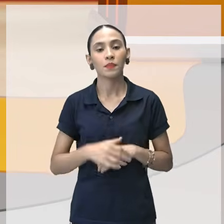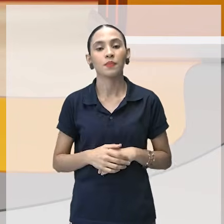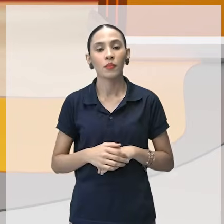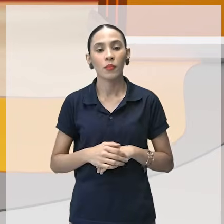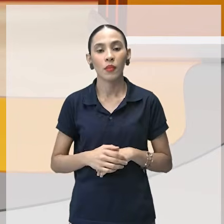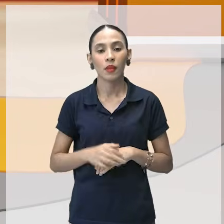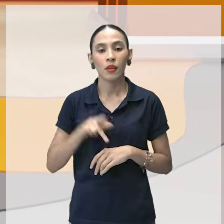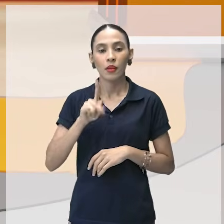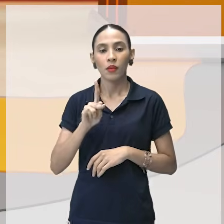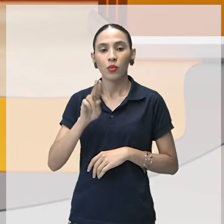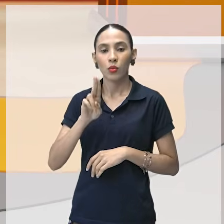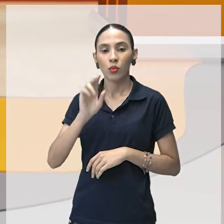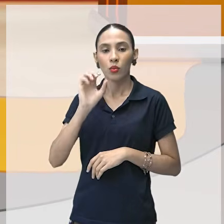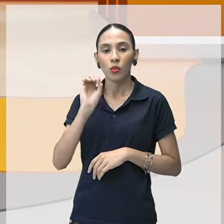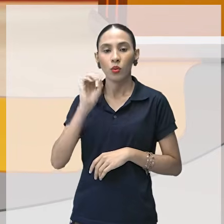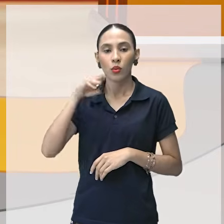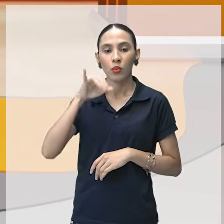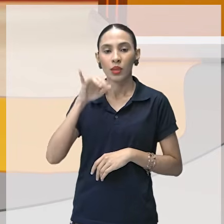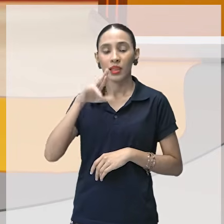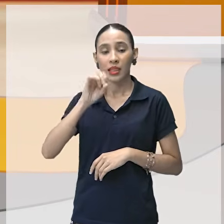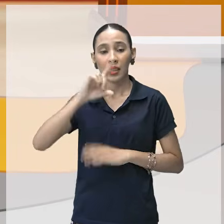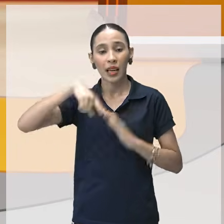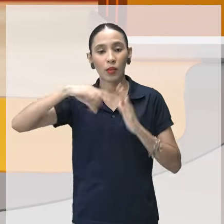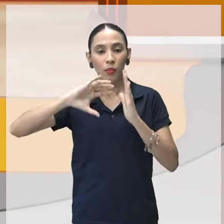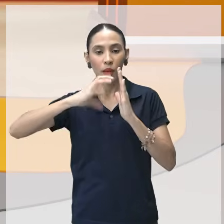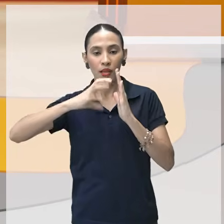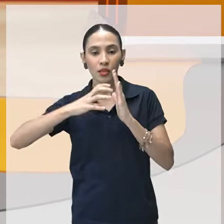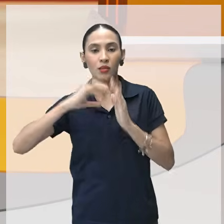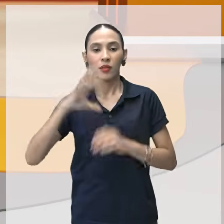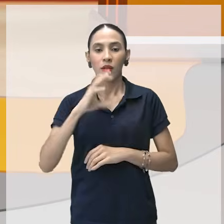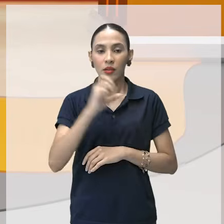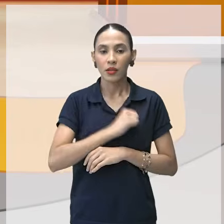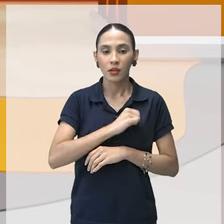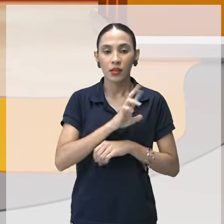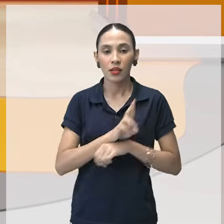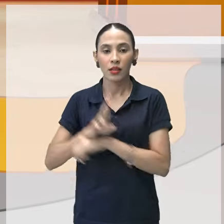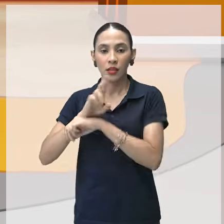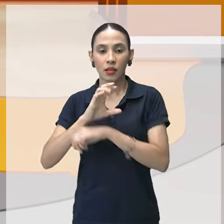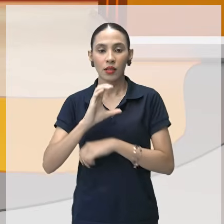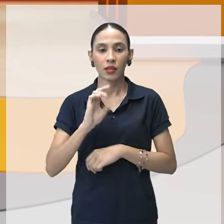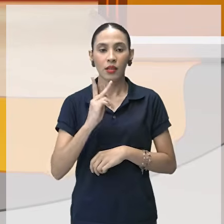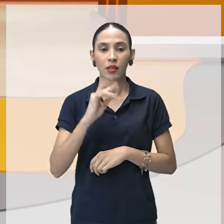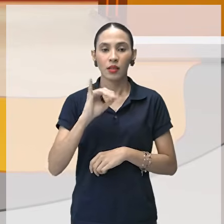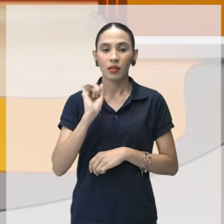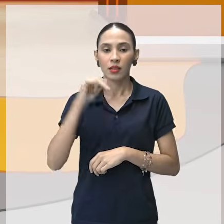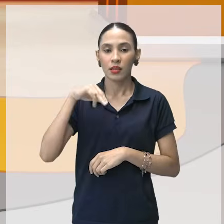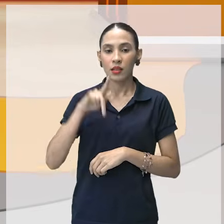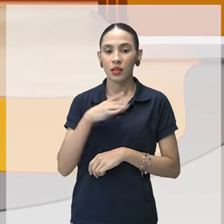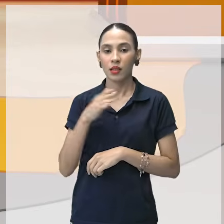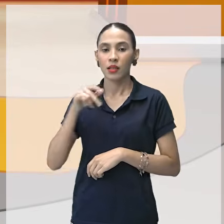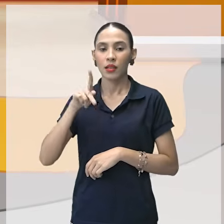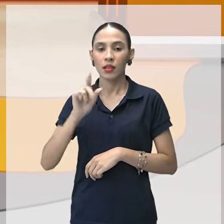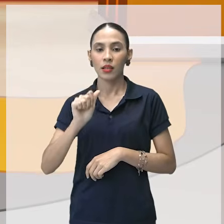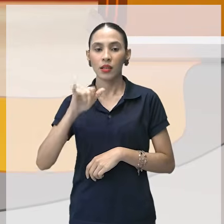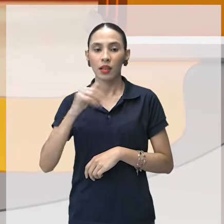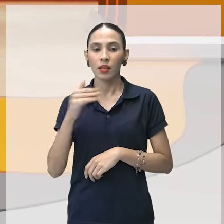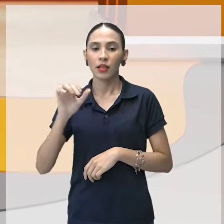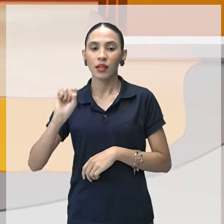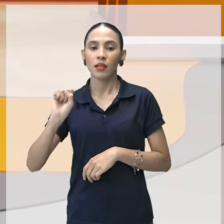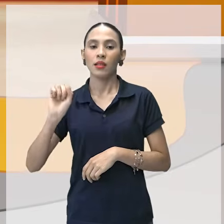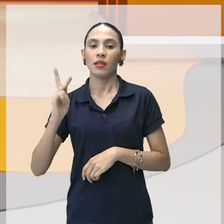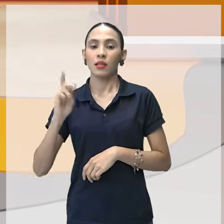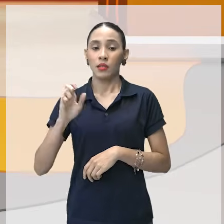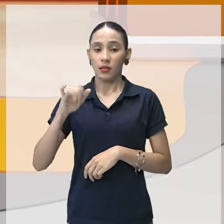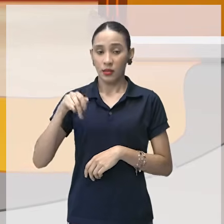o Kuomintang era um partido nacionalista liderado por Chiang Kai-shek e travaram uma guerra civil